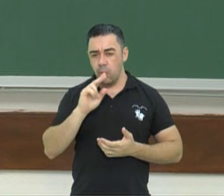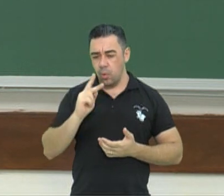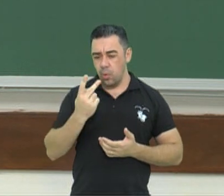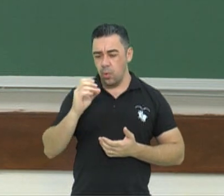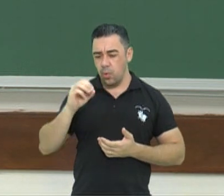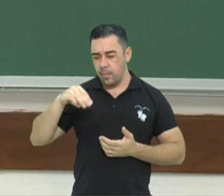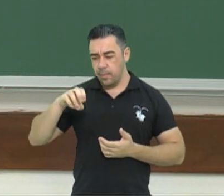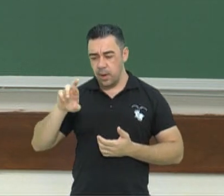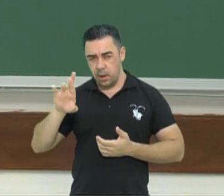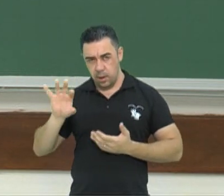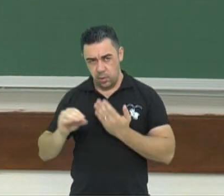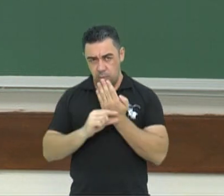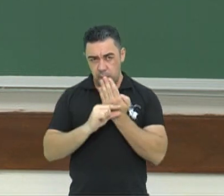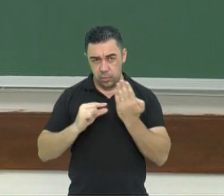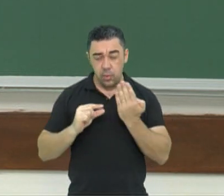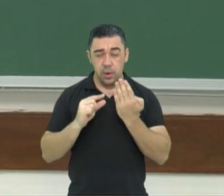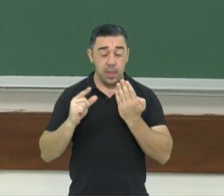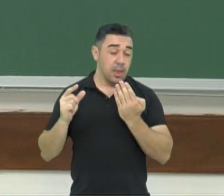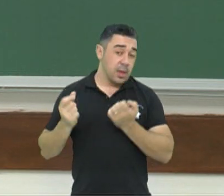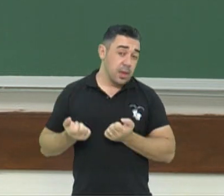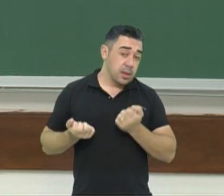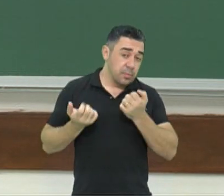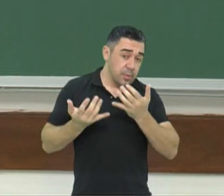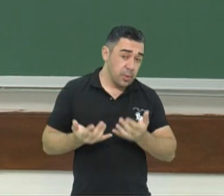Cristo. Então nós vemos que